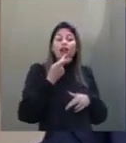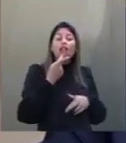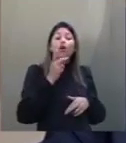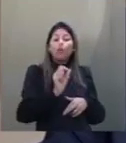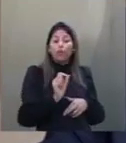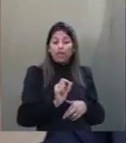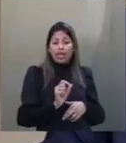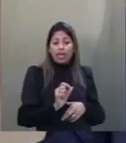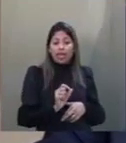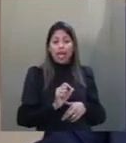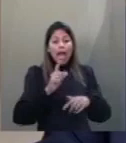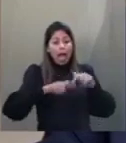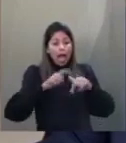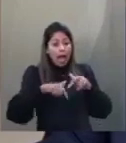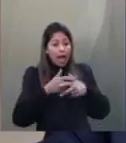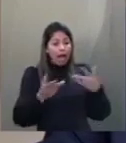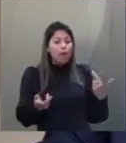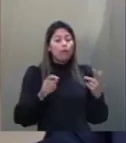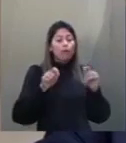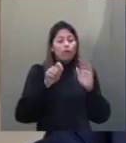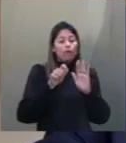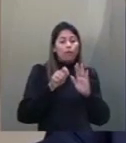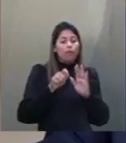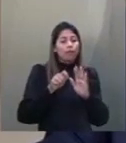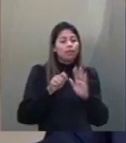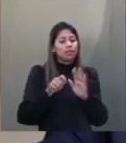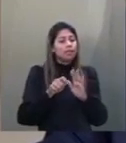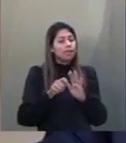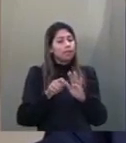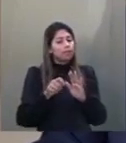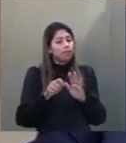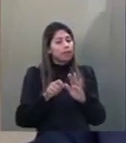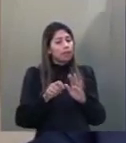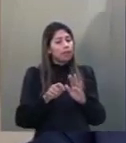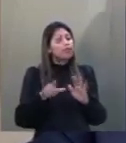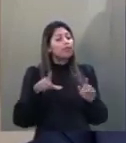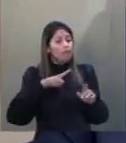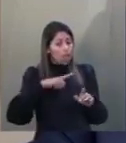né, algumas das atividades, reduz multas,